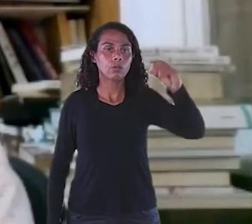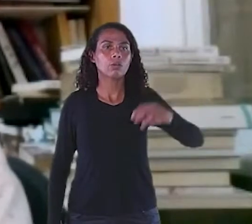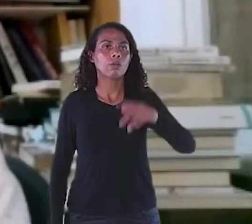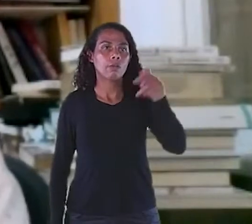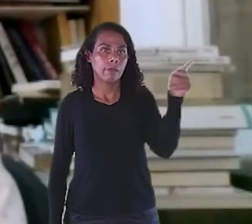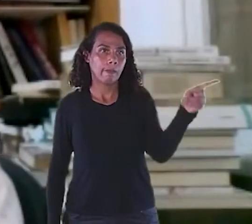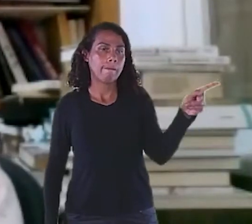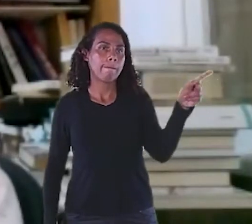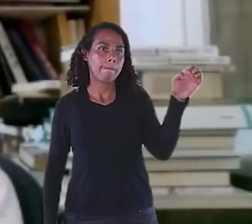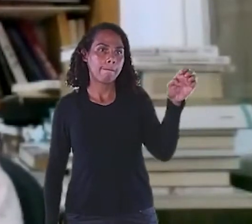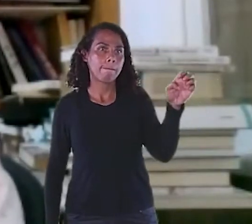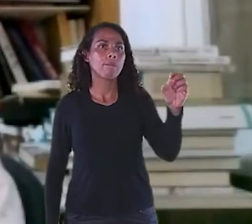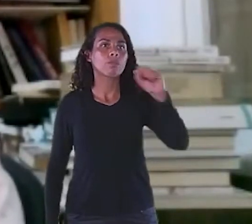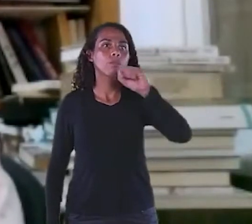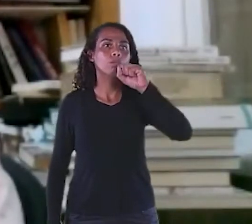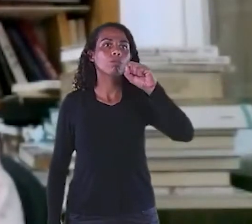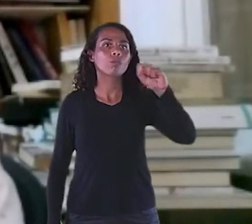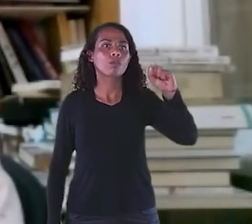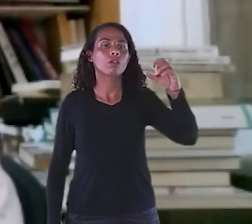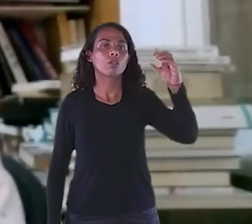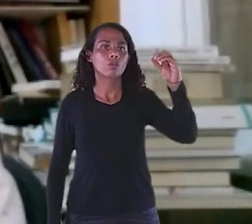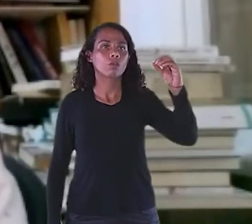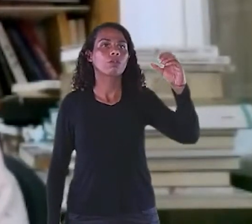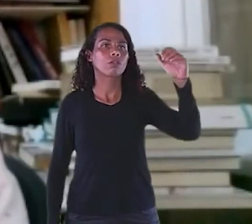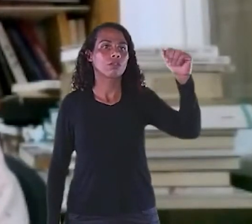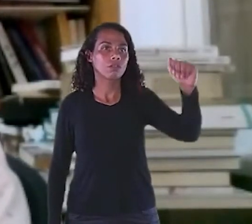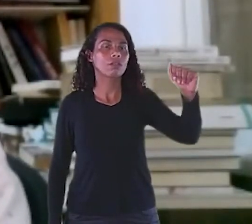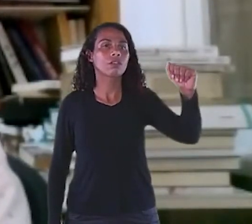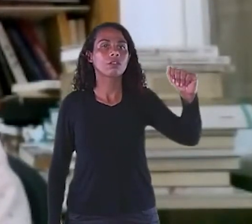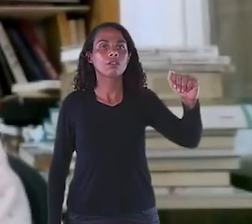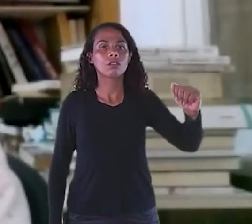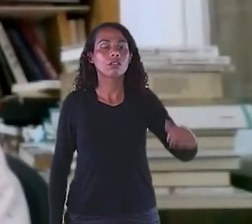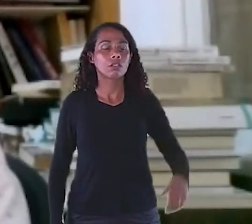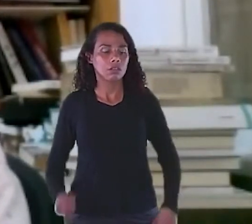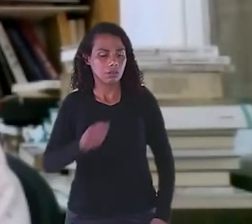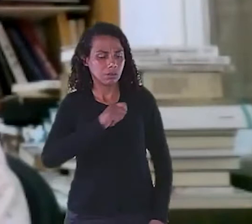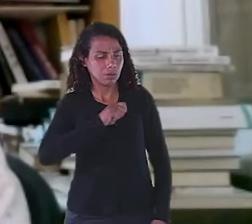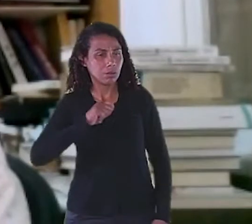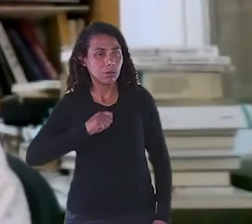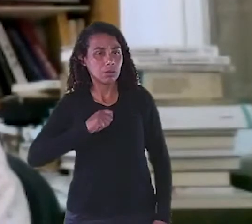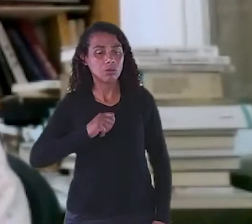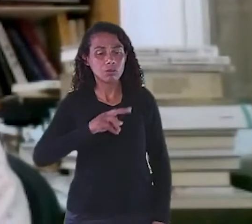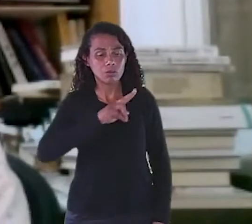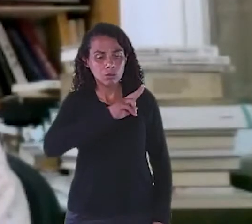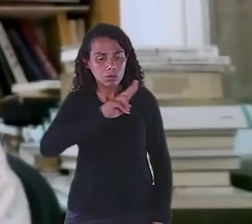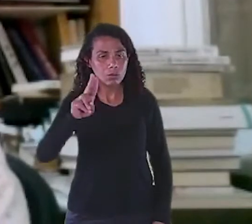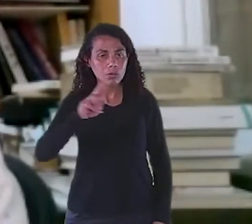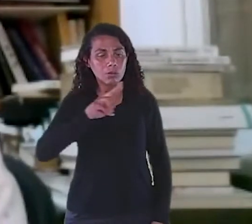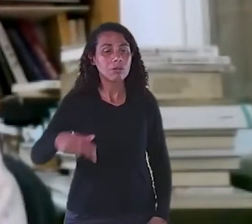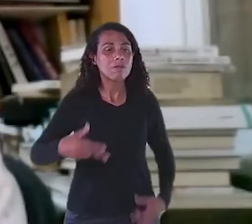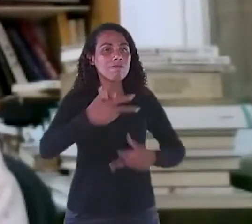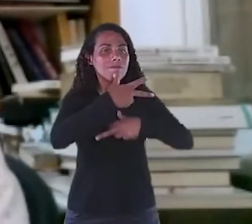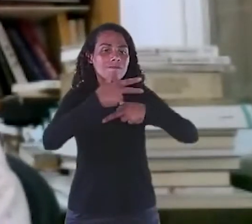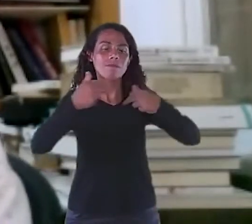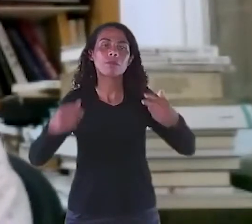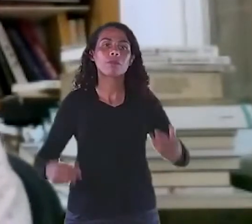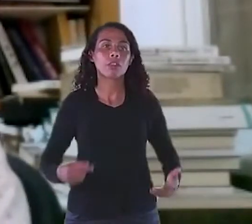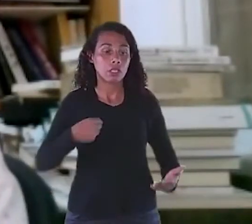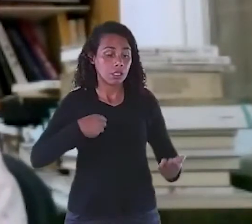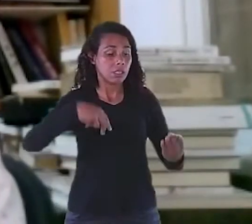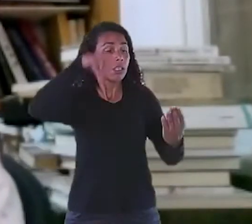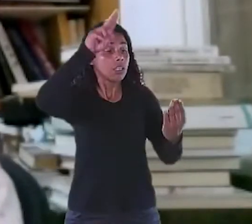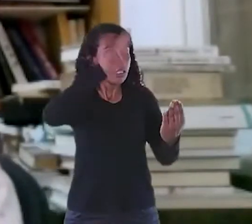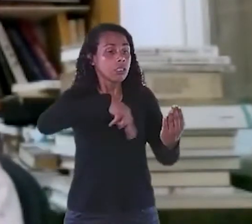El sentimento trágico de la vida. Eu, assim, Milinotti, eu li esse livro, quer dizer, eu lia como